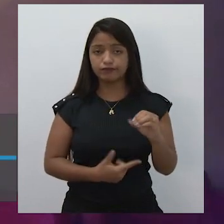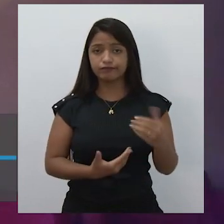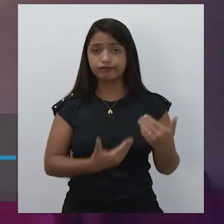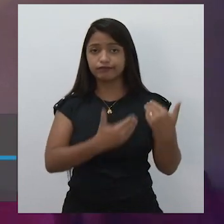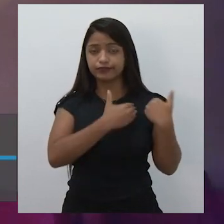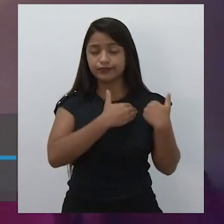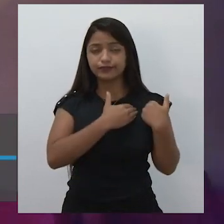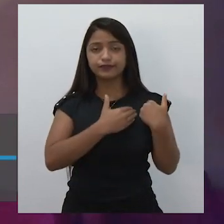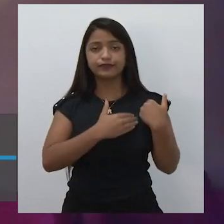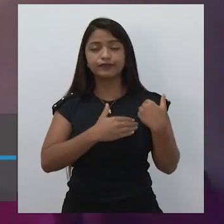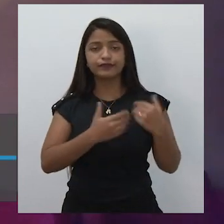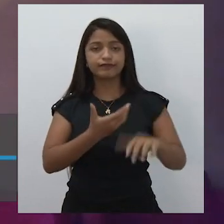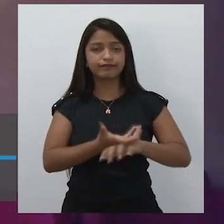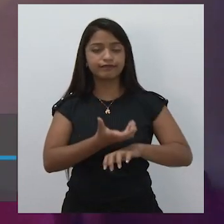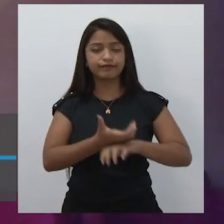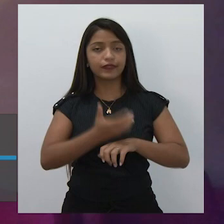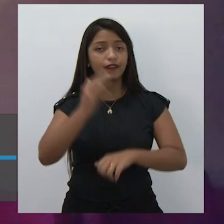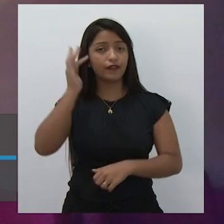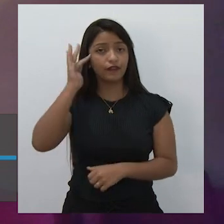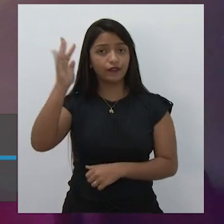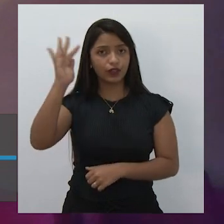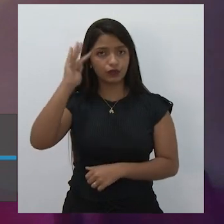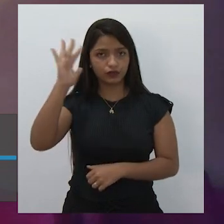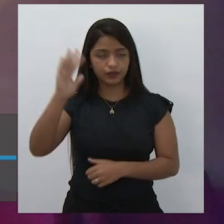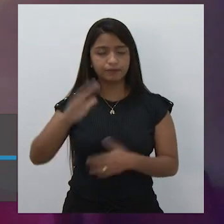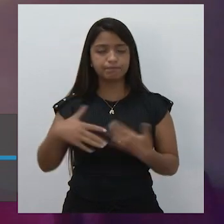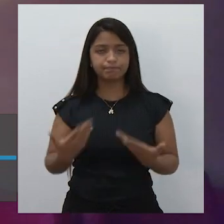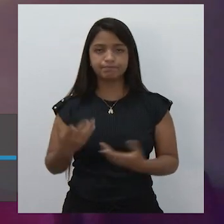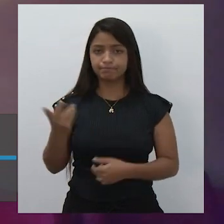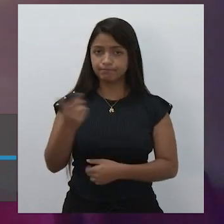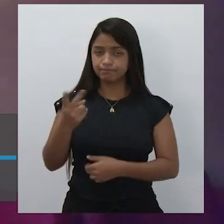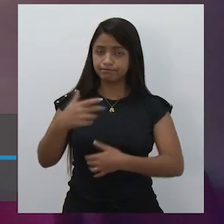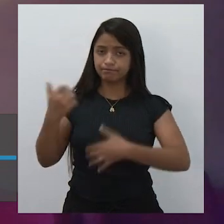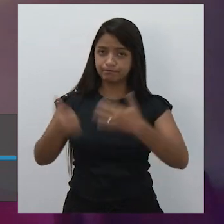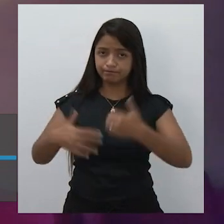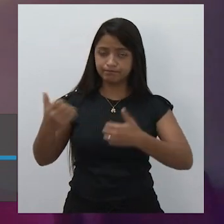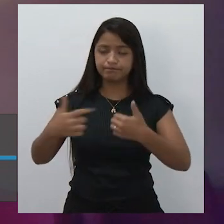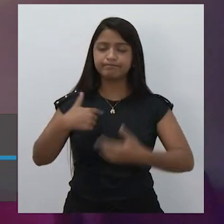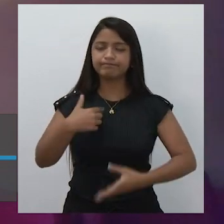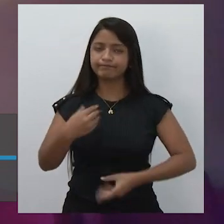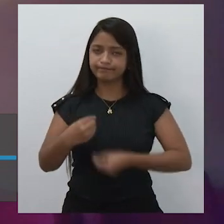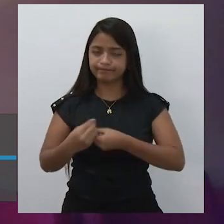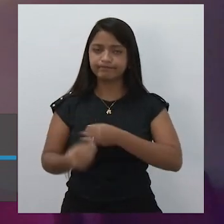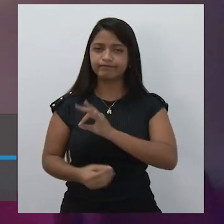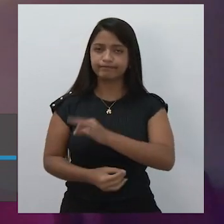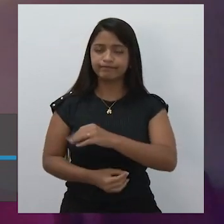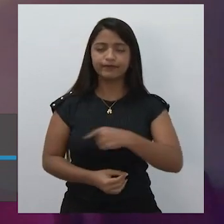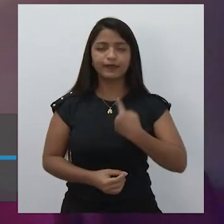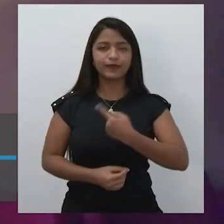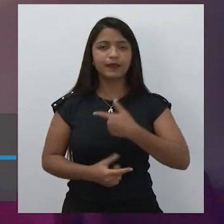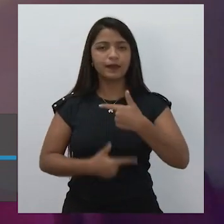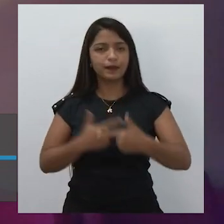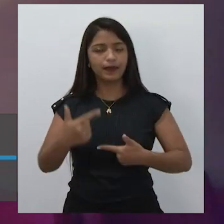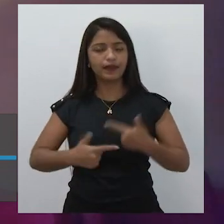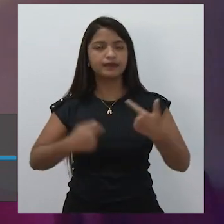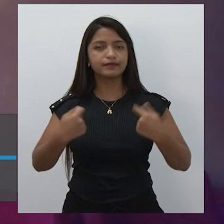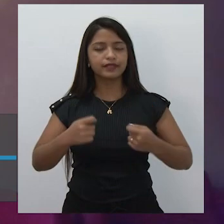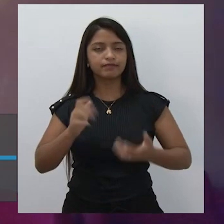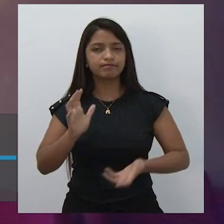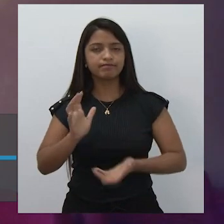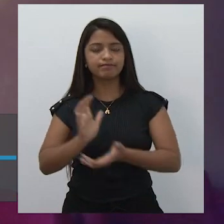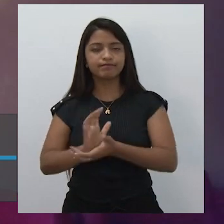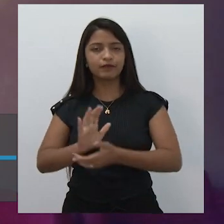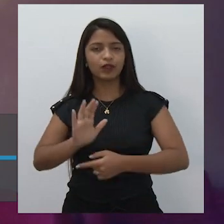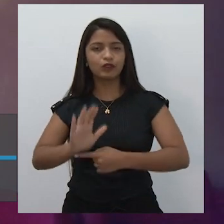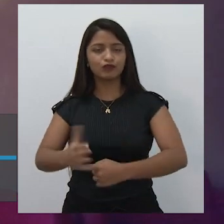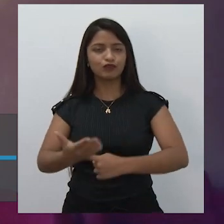reitero, né, a fala do Emerson e da Tânia sobre o nosso trabalho colaborativo, em equipe, o tempo todo, um segurando na mão do